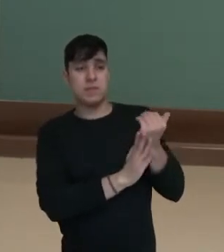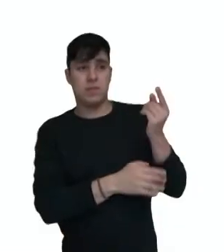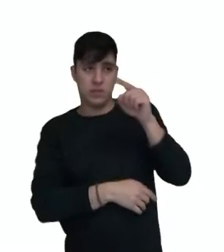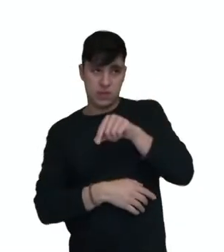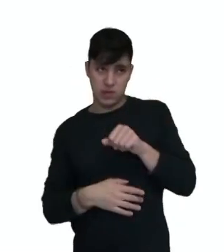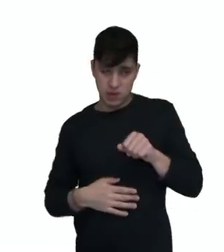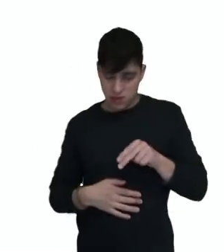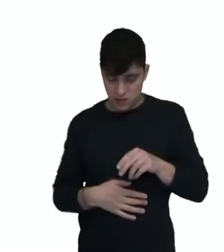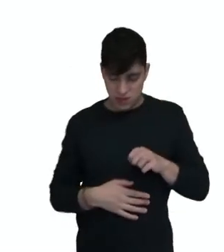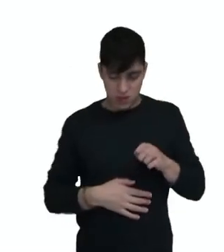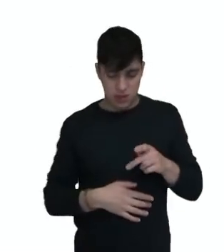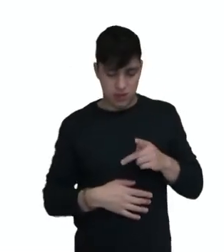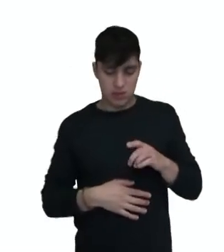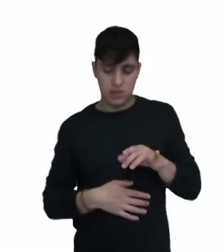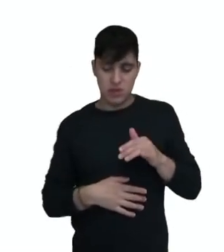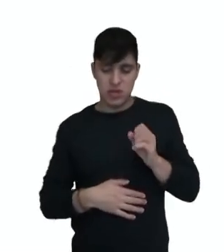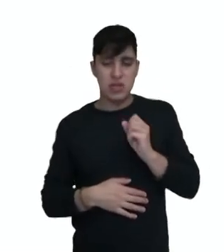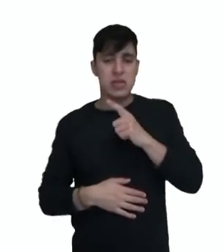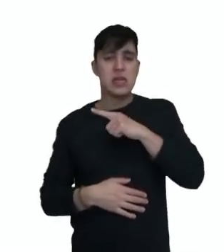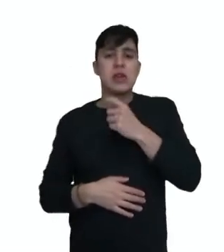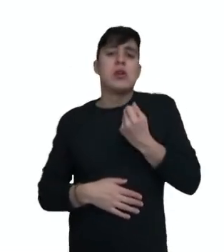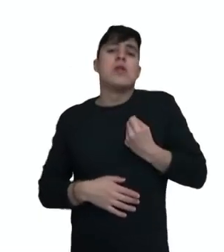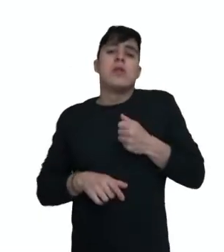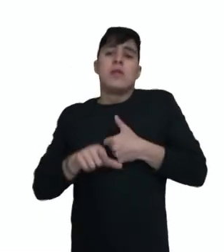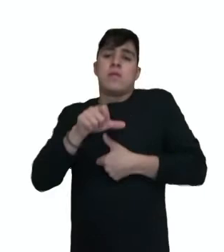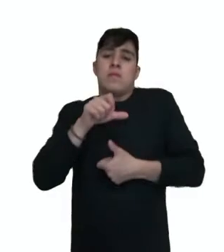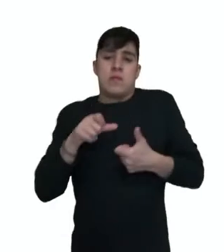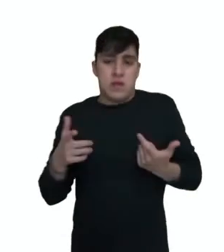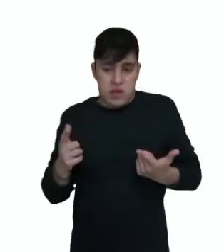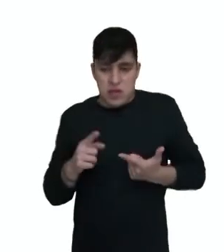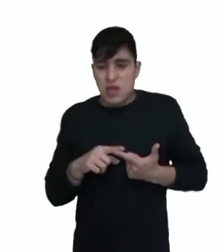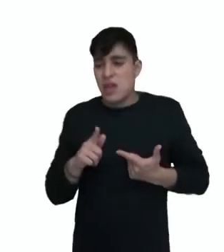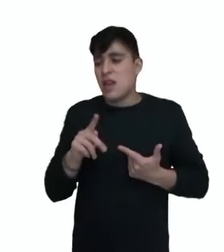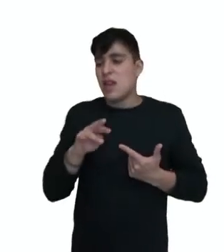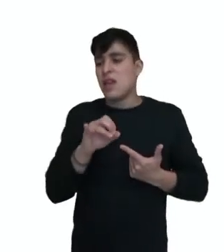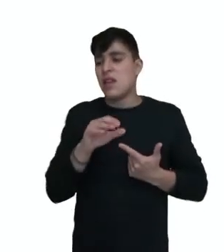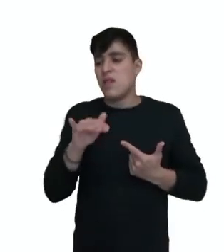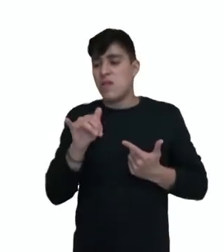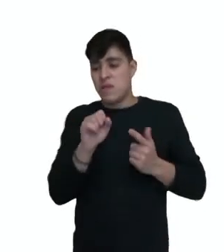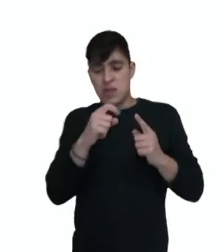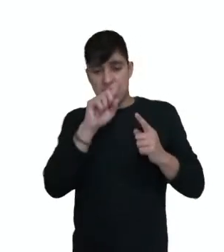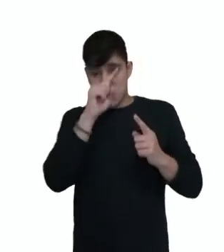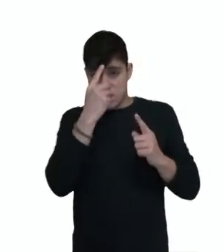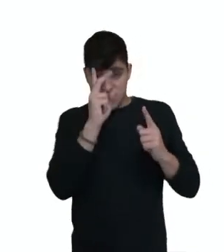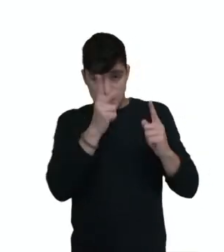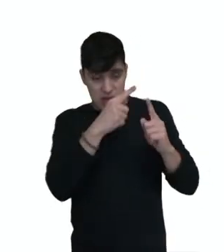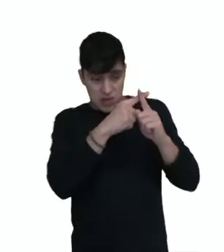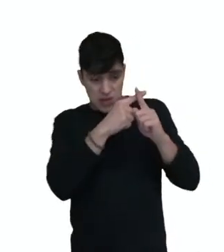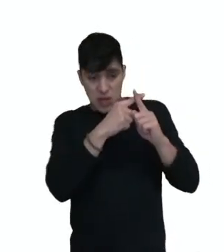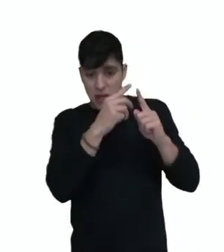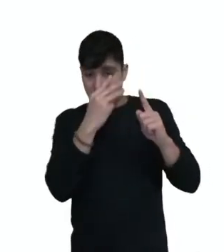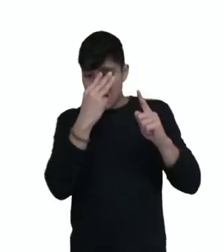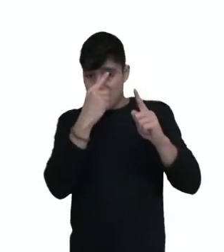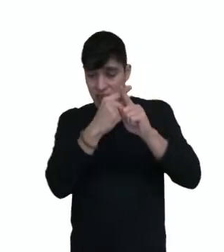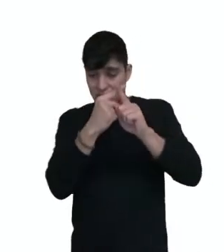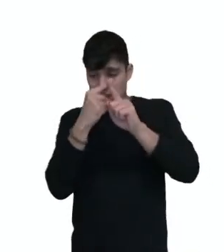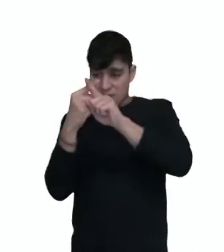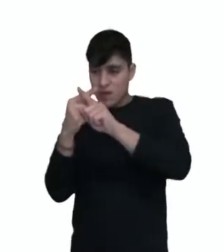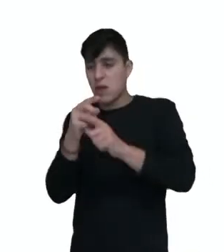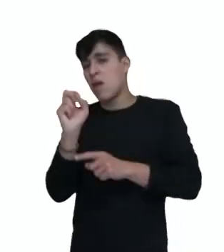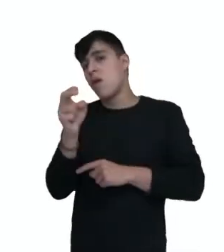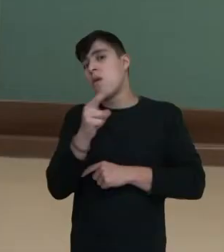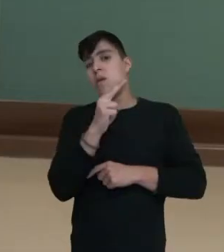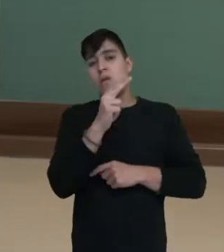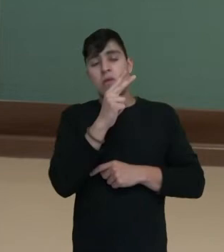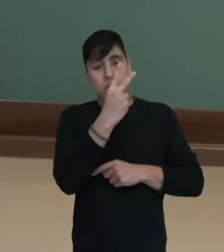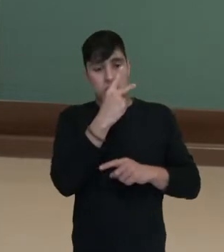Aneuploidias pode ser alteração numérica, trissomia, quando ele tem 3 cópias do mesmo cromossomo, e monossomia. Em vez de ter 2 cópias,